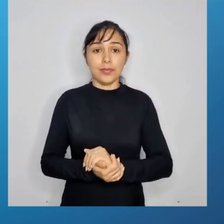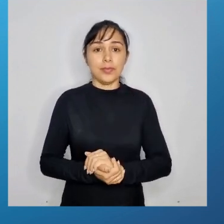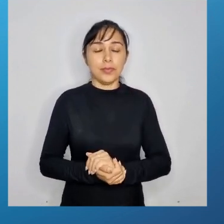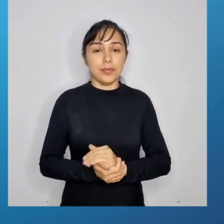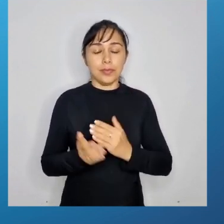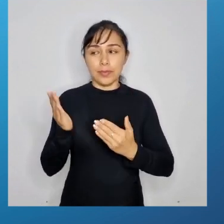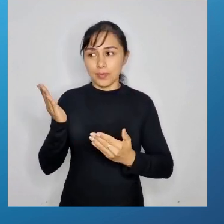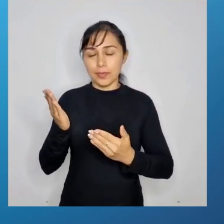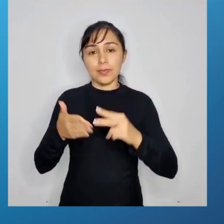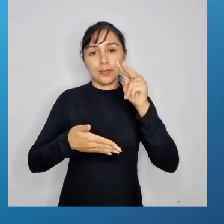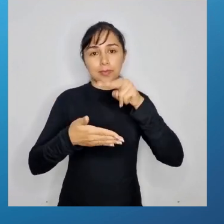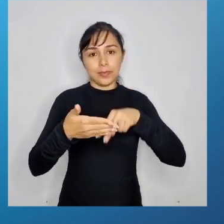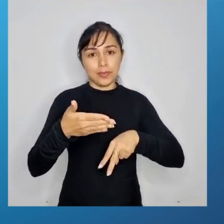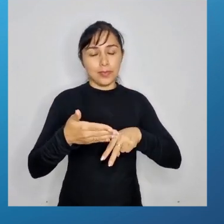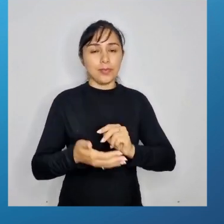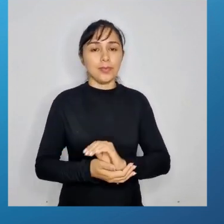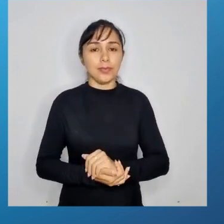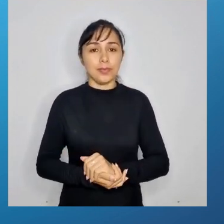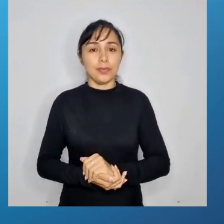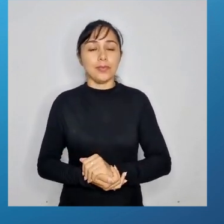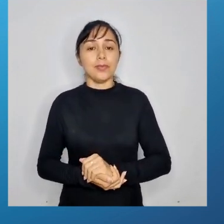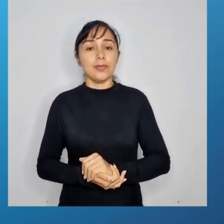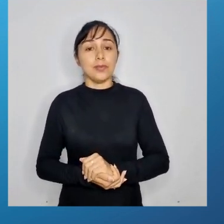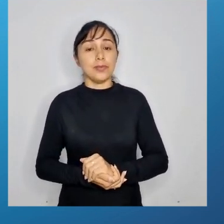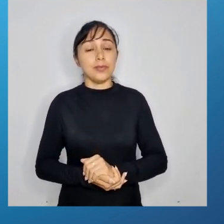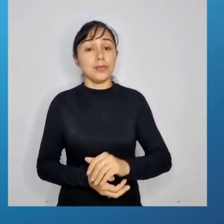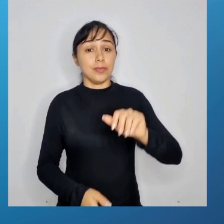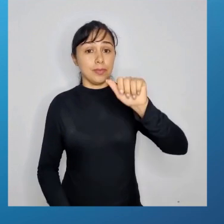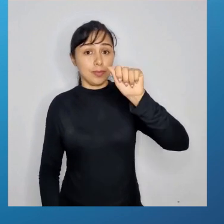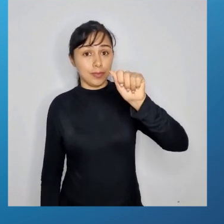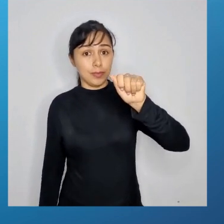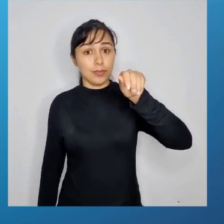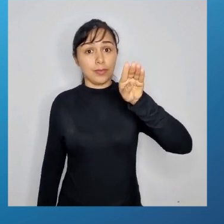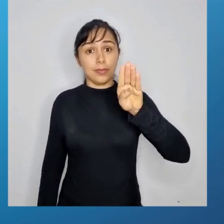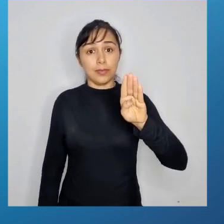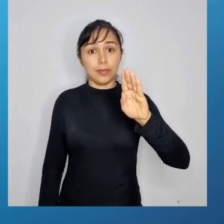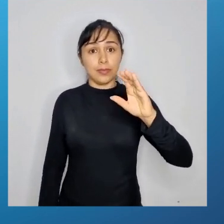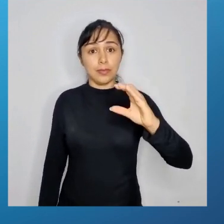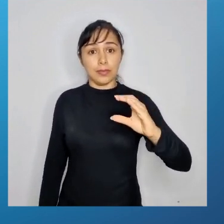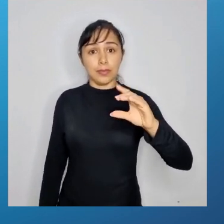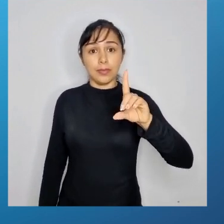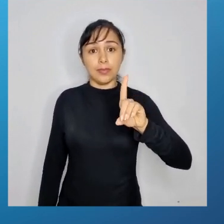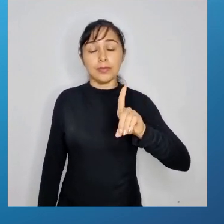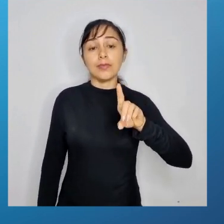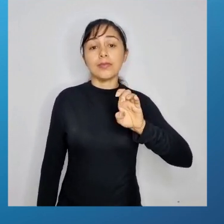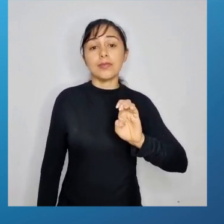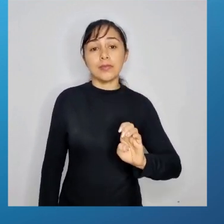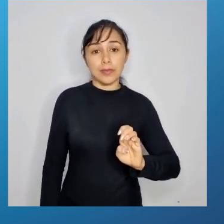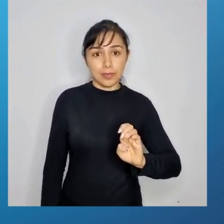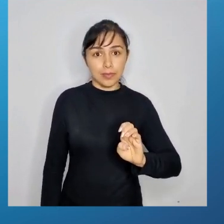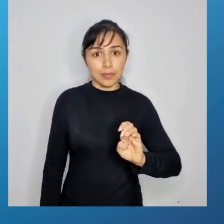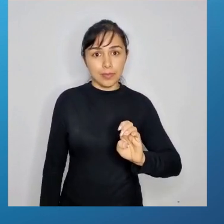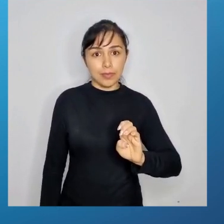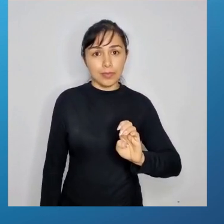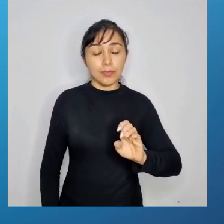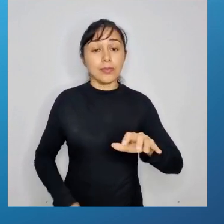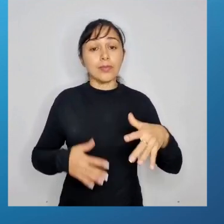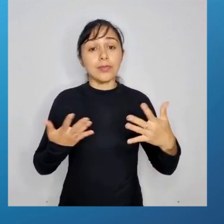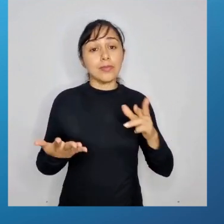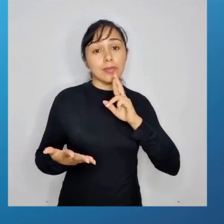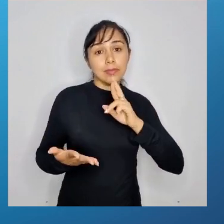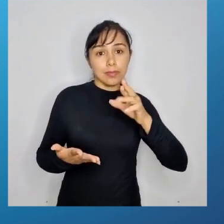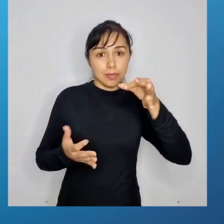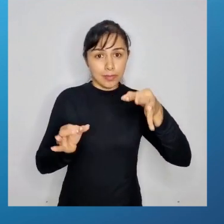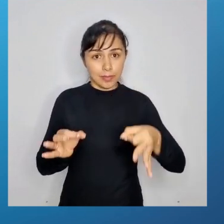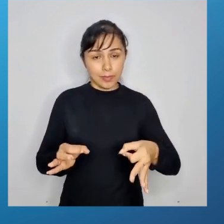salamandras, tritões e cecílias. Letra C, cobras cegas, sapos e pererecas. Letra D, salamandra,